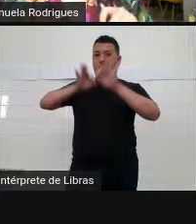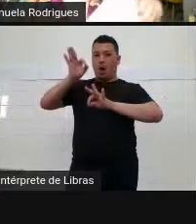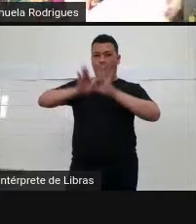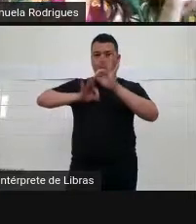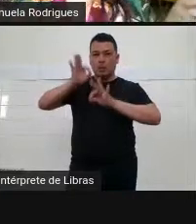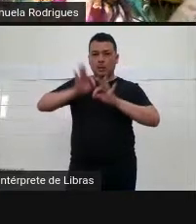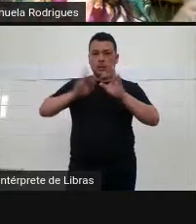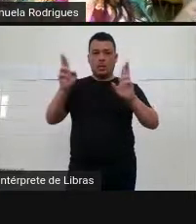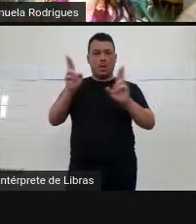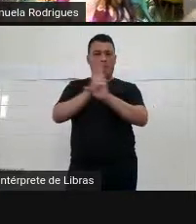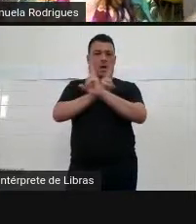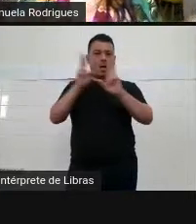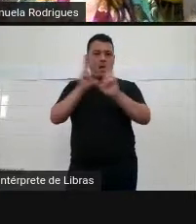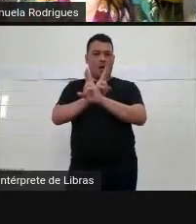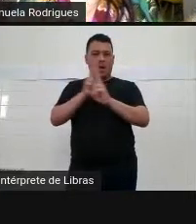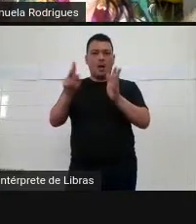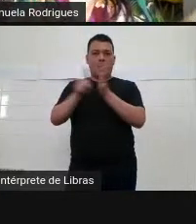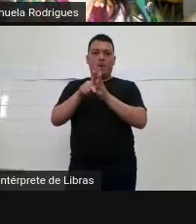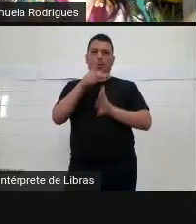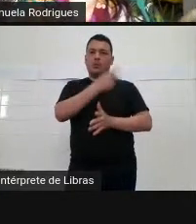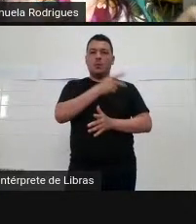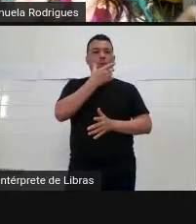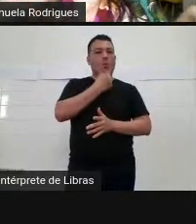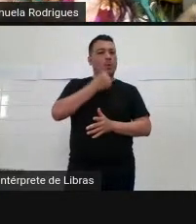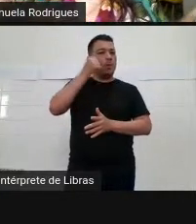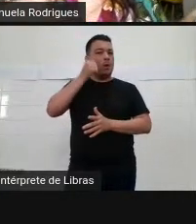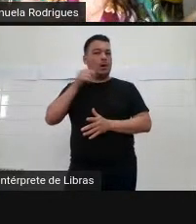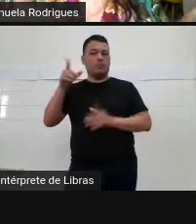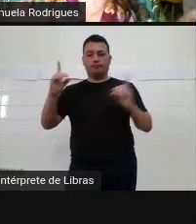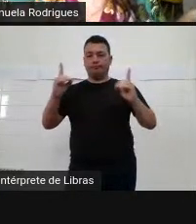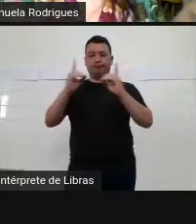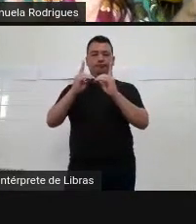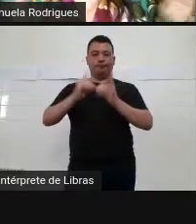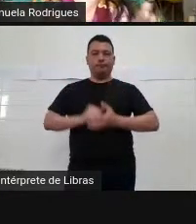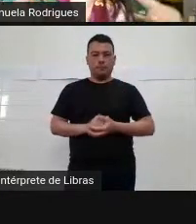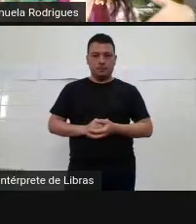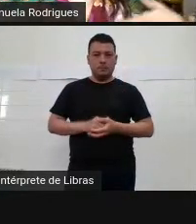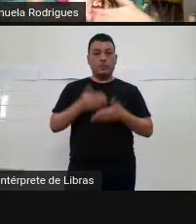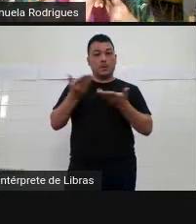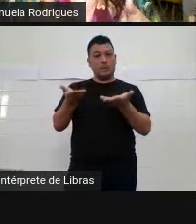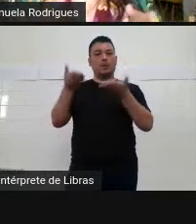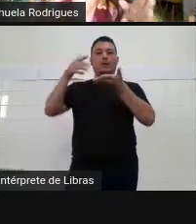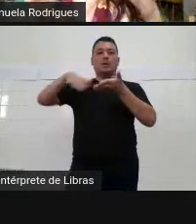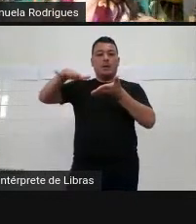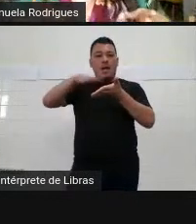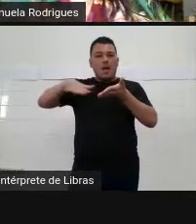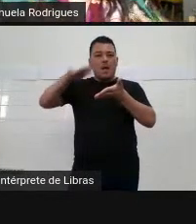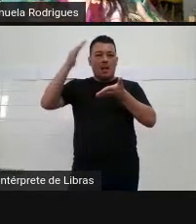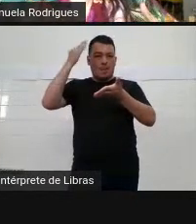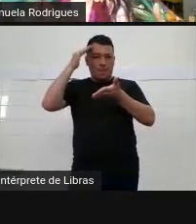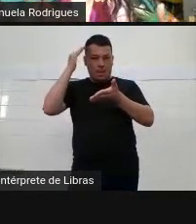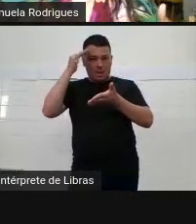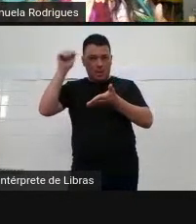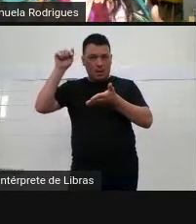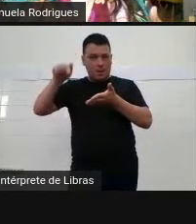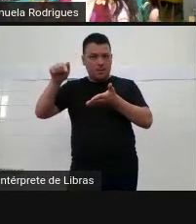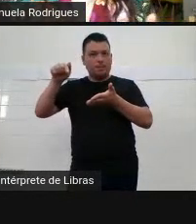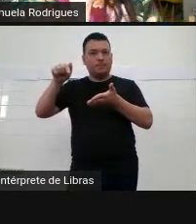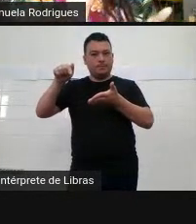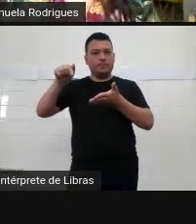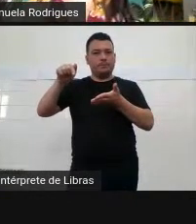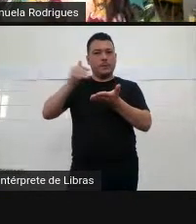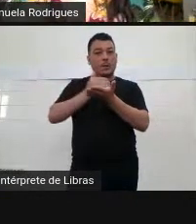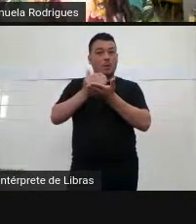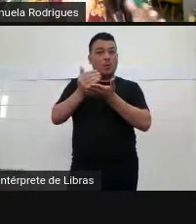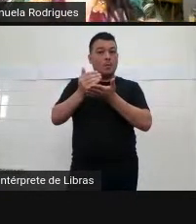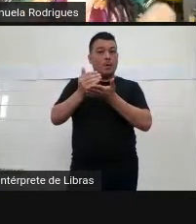as relações sociais. E aí, dentro dessa lógica, é que vai surgir justamente o